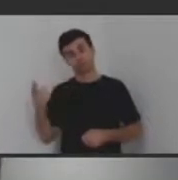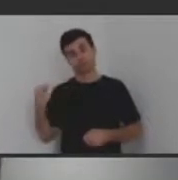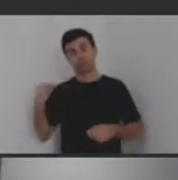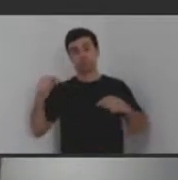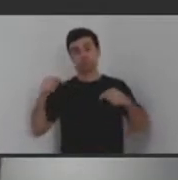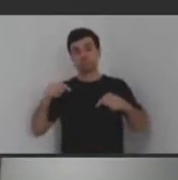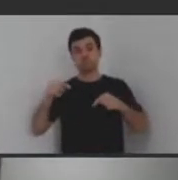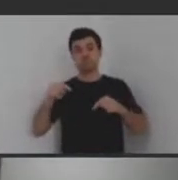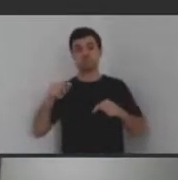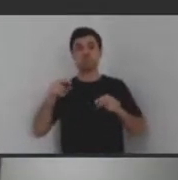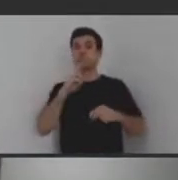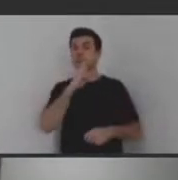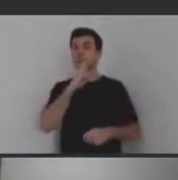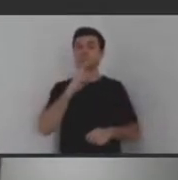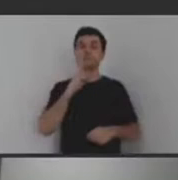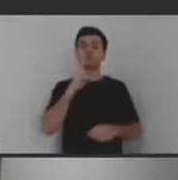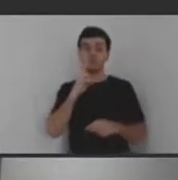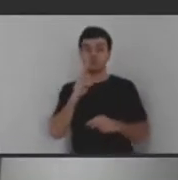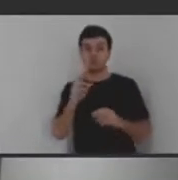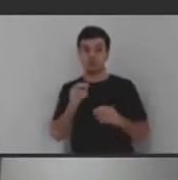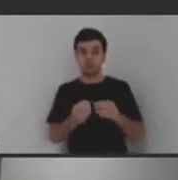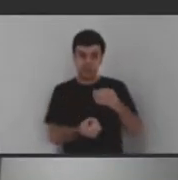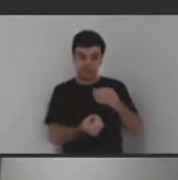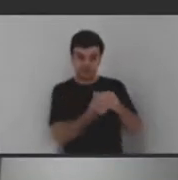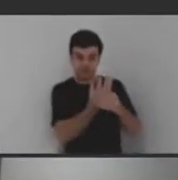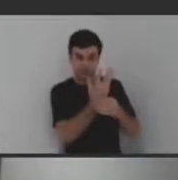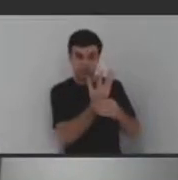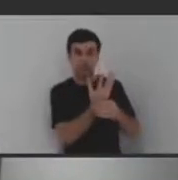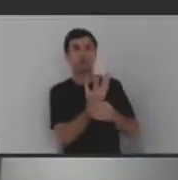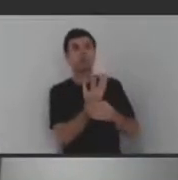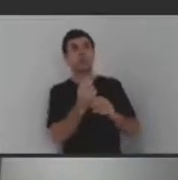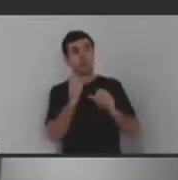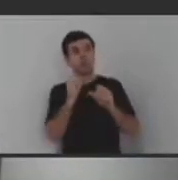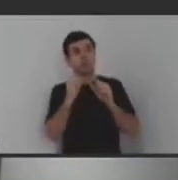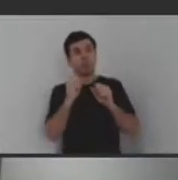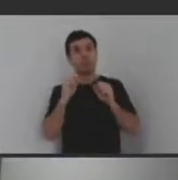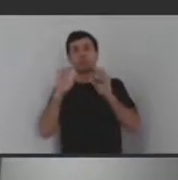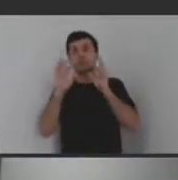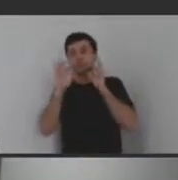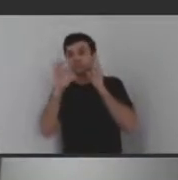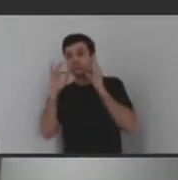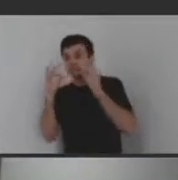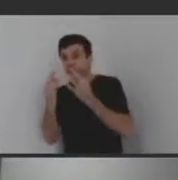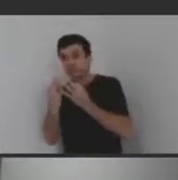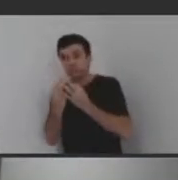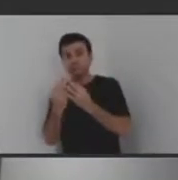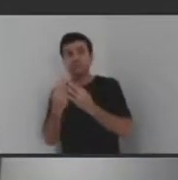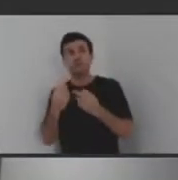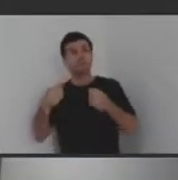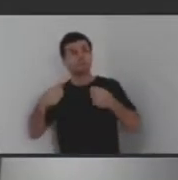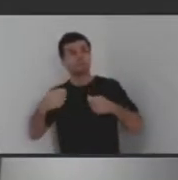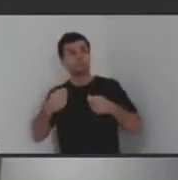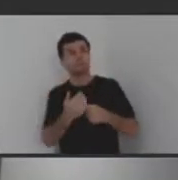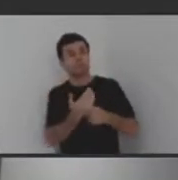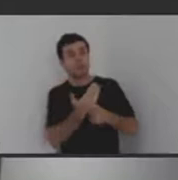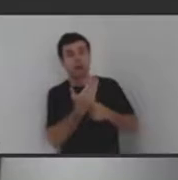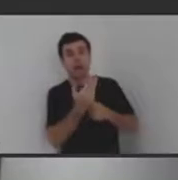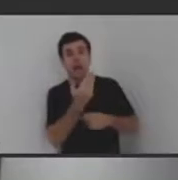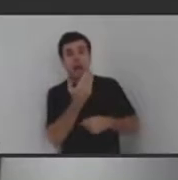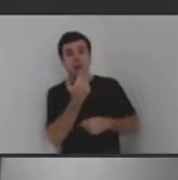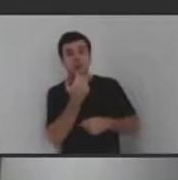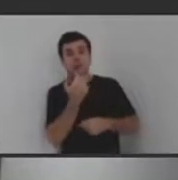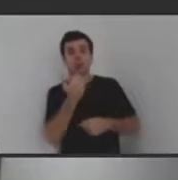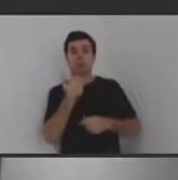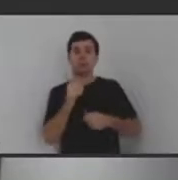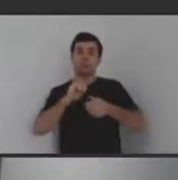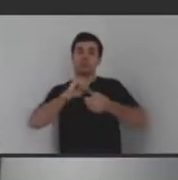famílias carentes de baixa renda poderiam obter uma alimentação de qualidade e rica em nutrientes, garantindo-se o amparo social da população